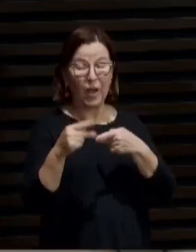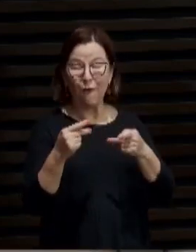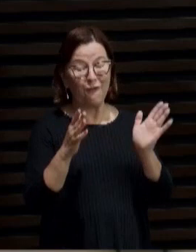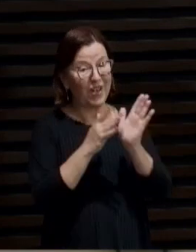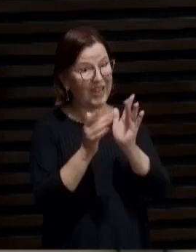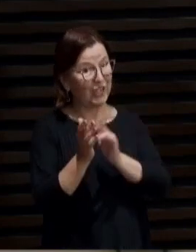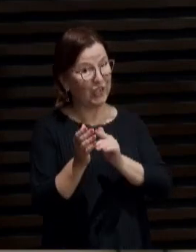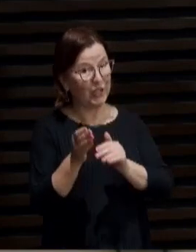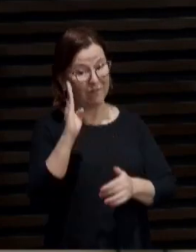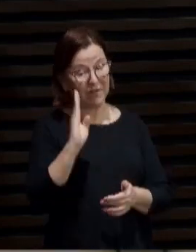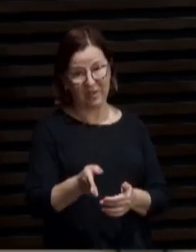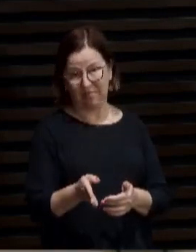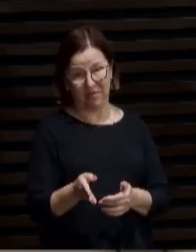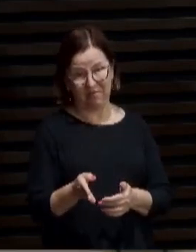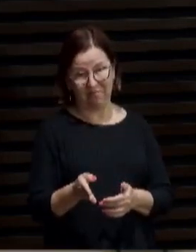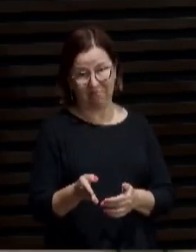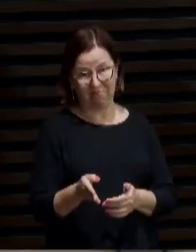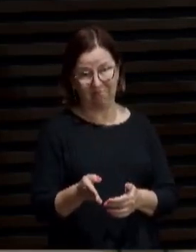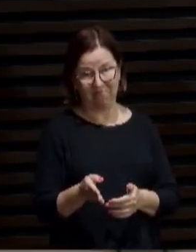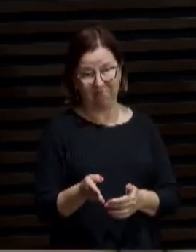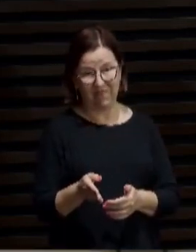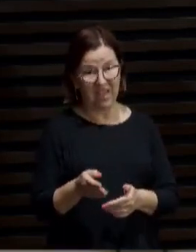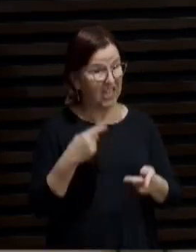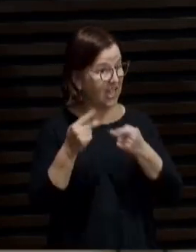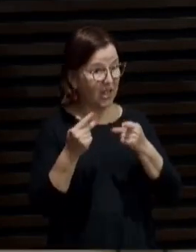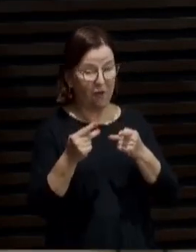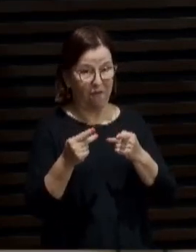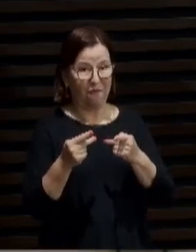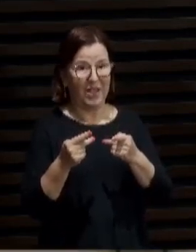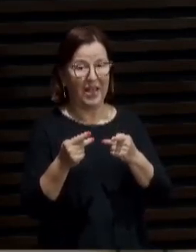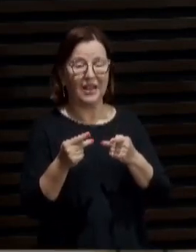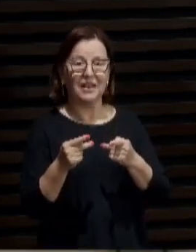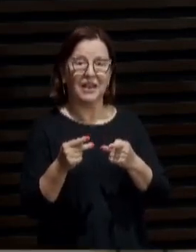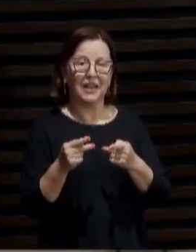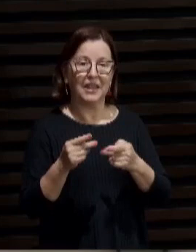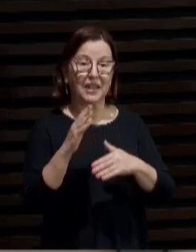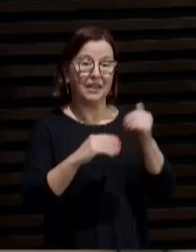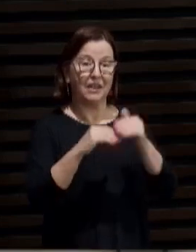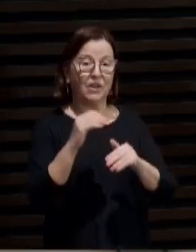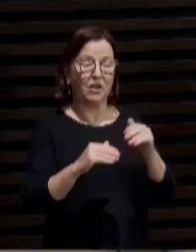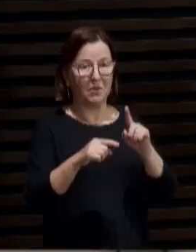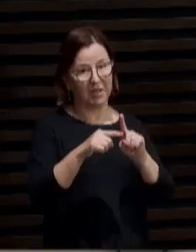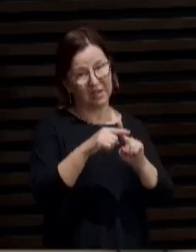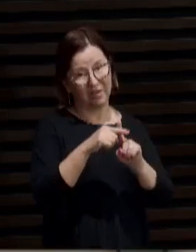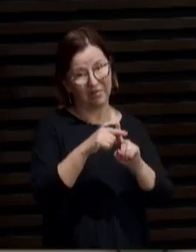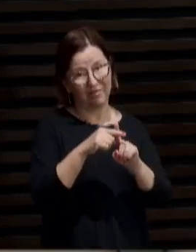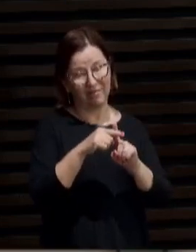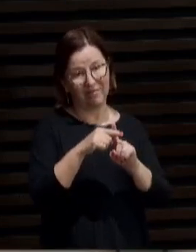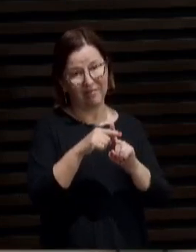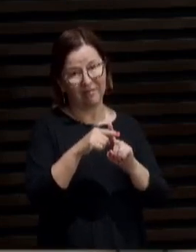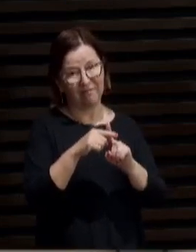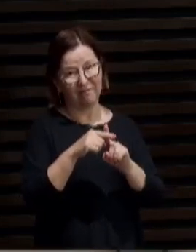pregação que omite a obra da cruz, a palavra da cruz, meus irmãos, você ouça com critérios, você absorve ali